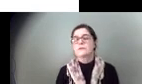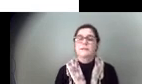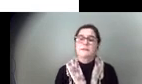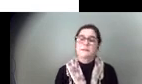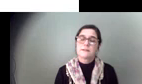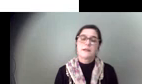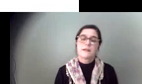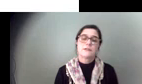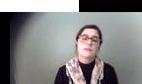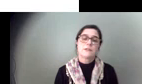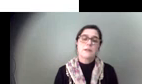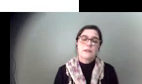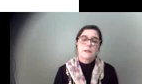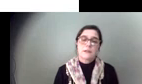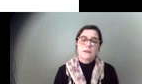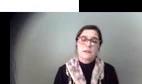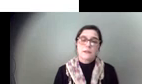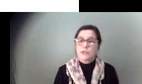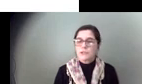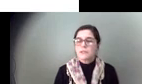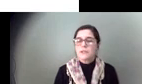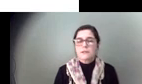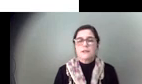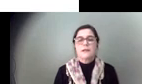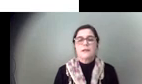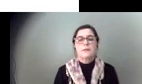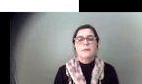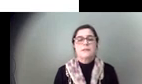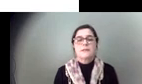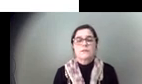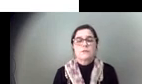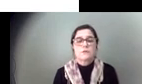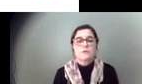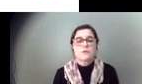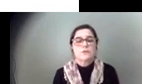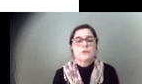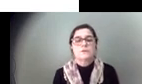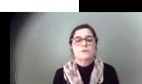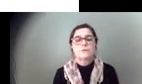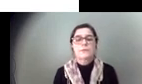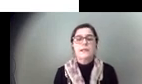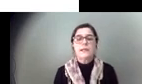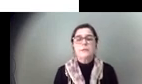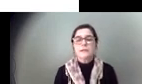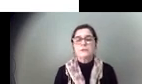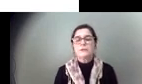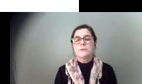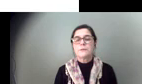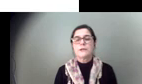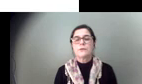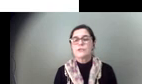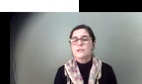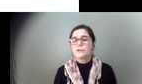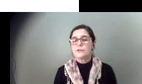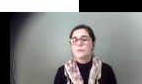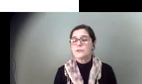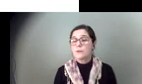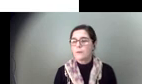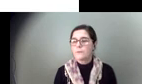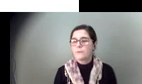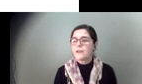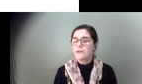voltados, né, a essa necessidade urgente, né, da aprendizagem dos nossos alunos. E lembrando também que o